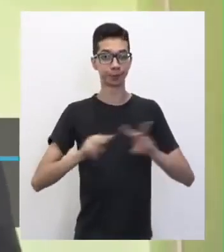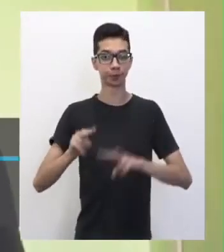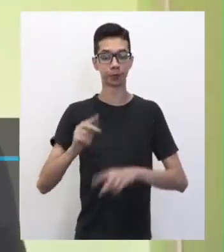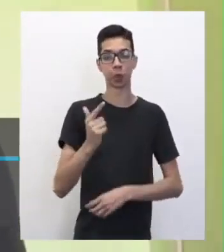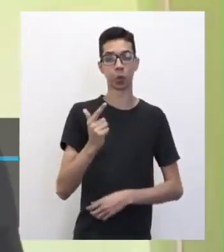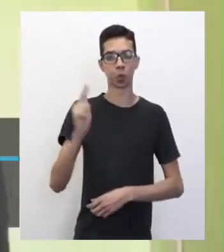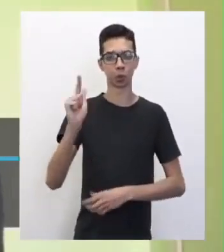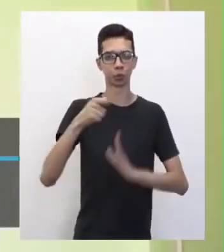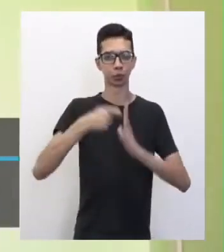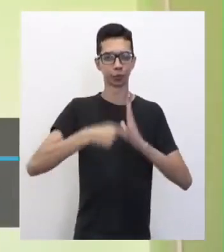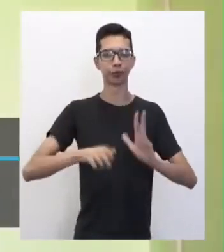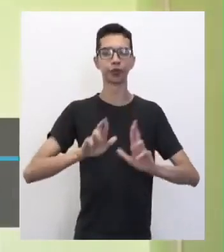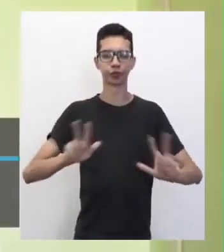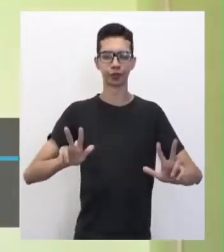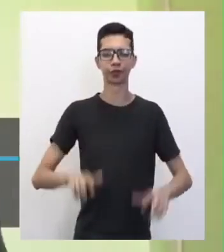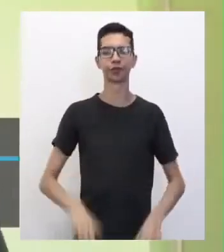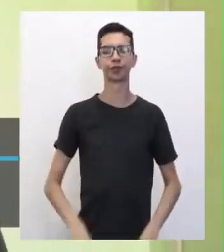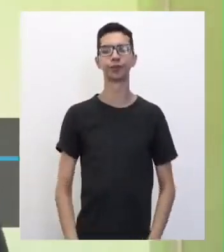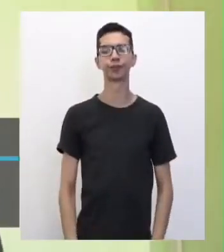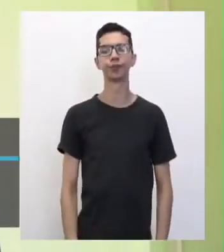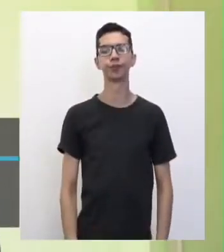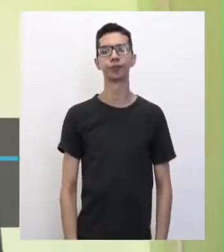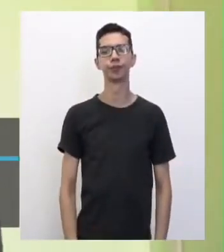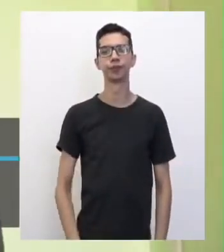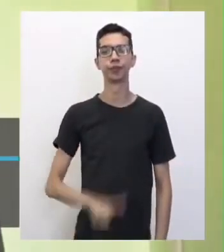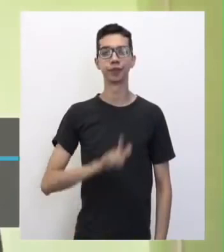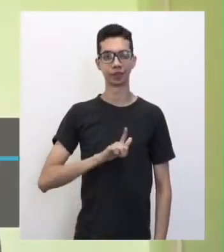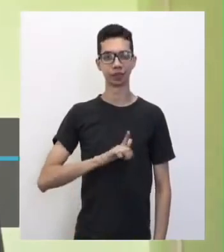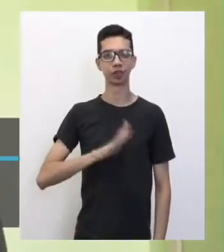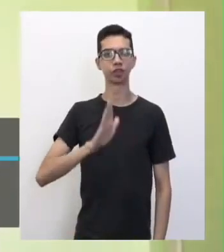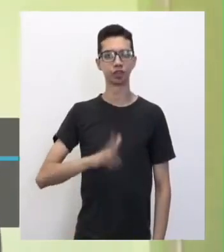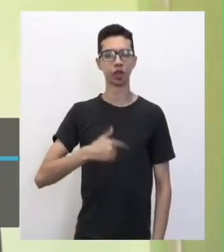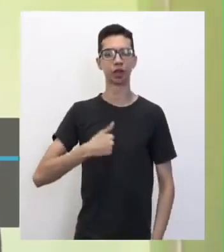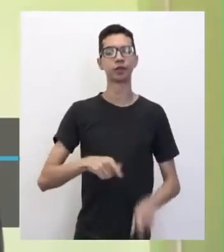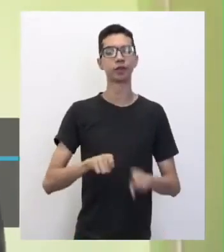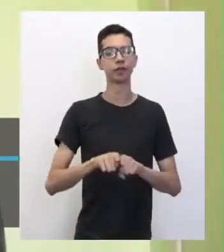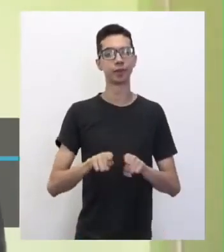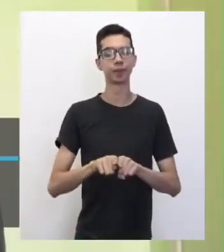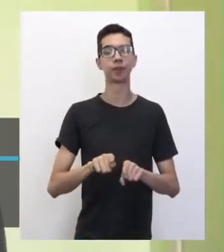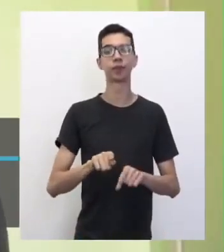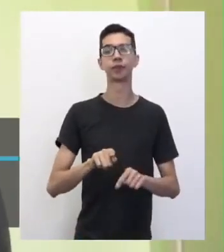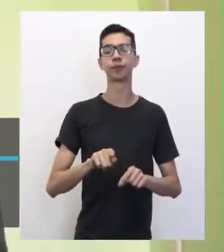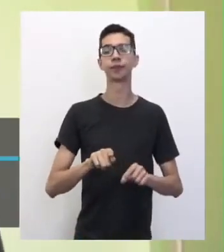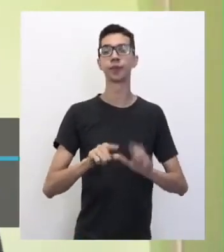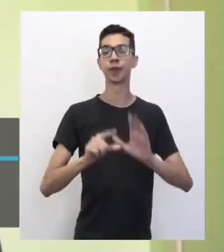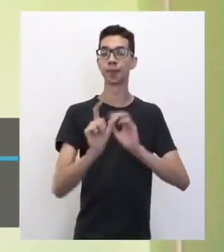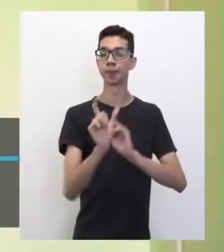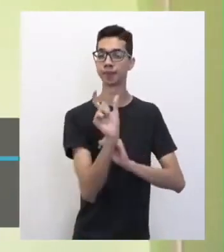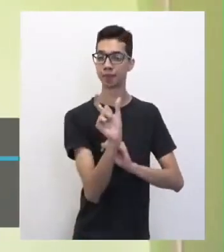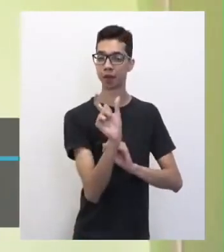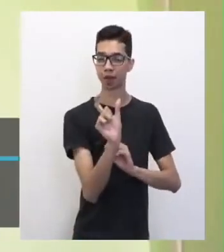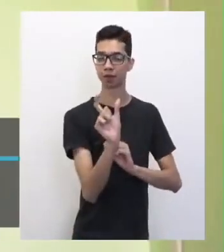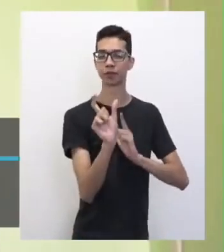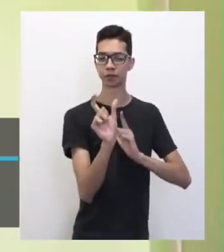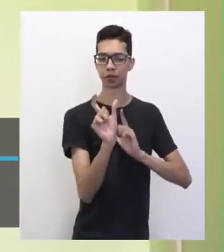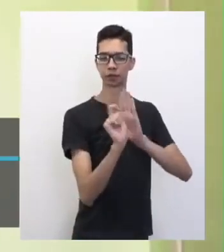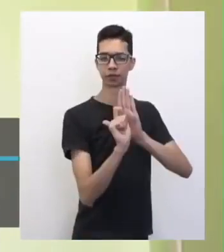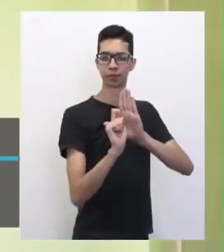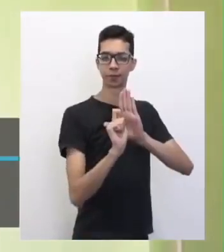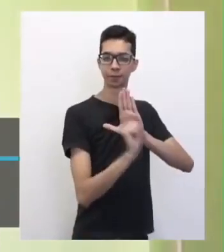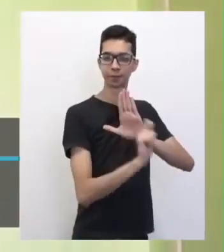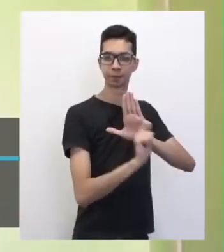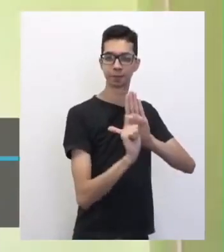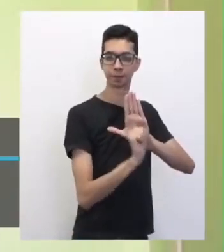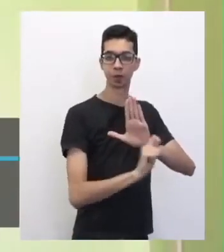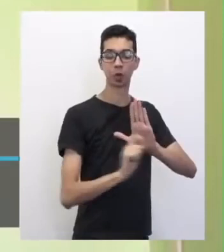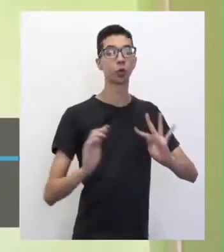outro texto, tá? Em que eu deixei marcado também, né? Eu deixei sublinhado, tal. Todos os conectivos,